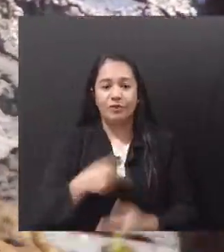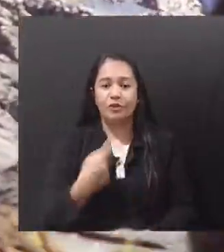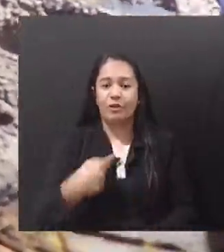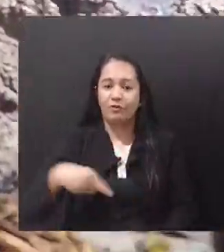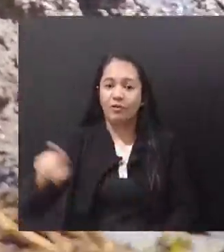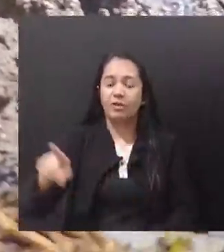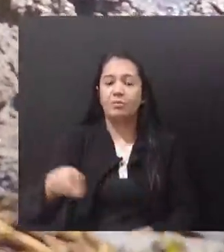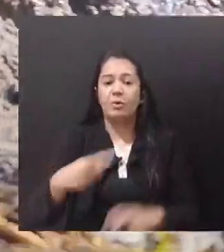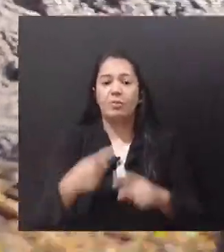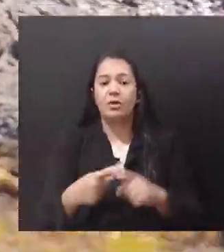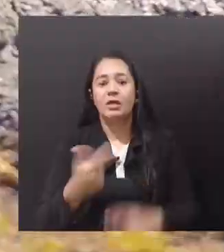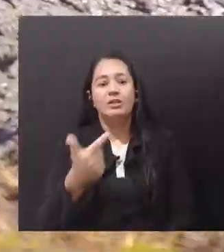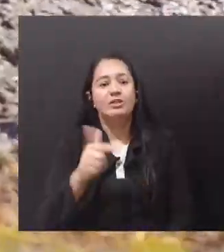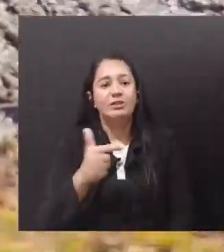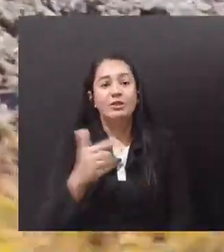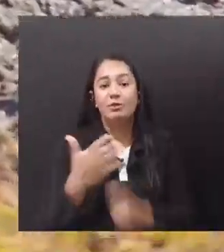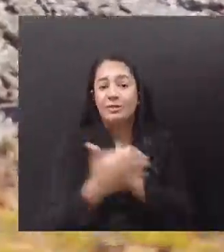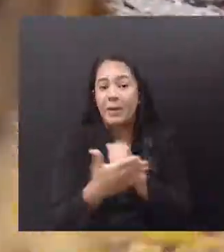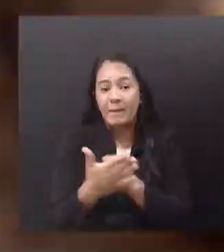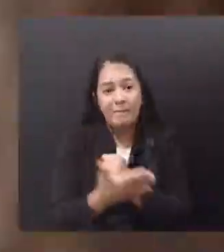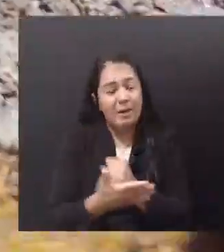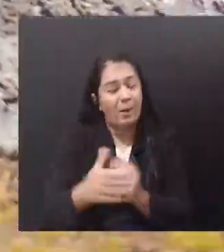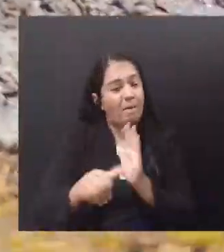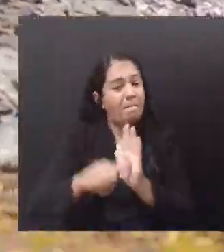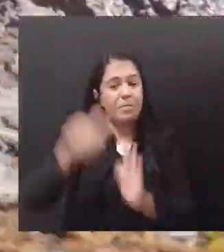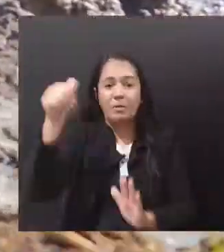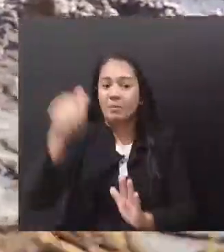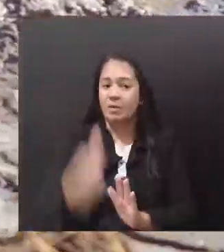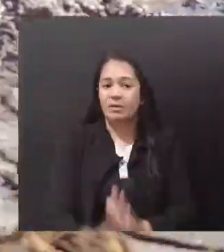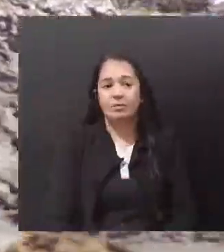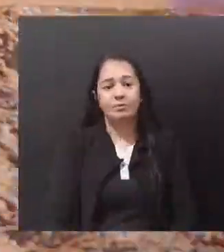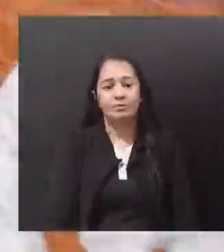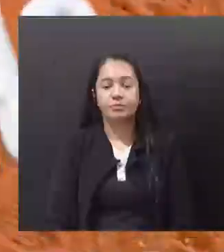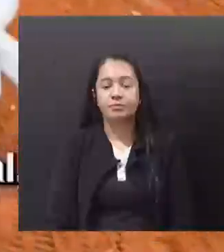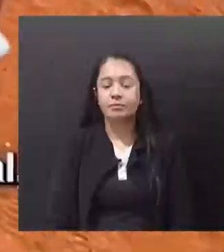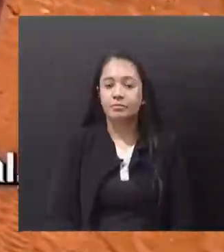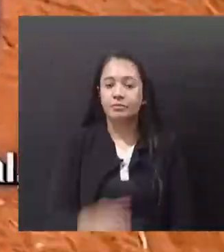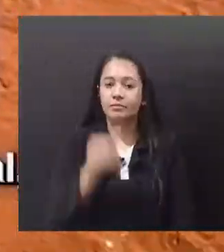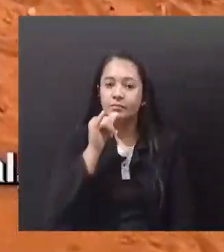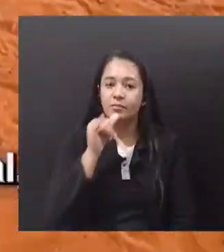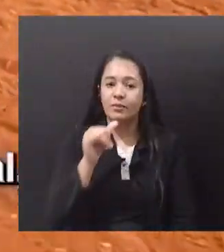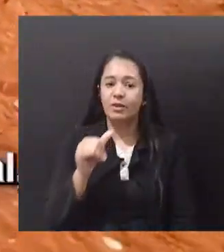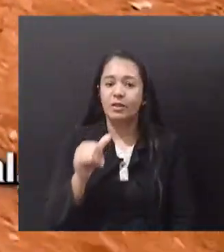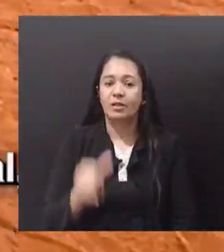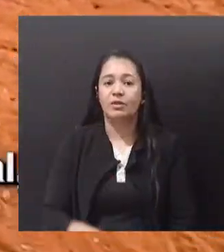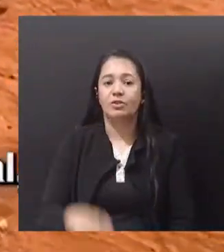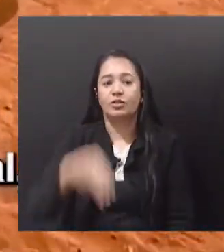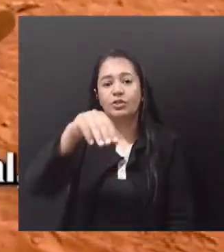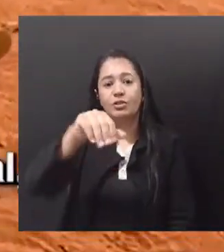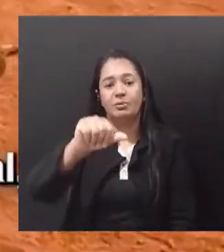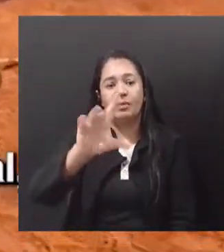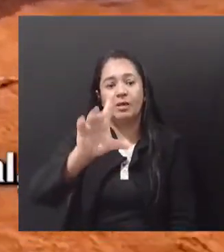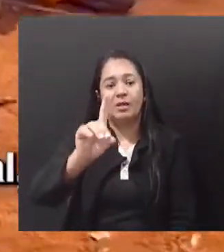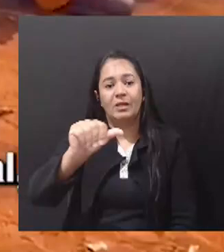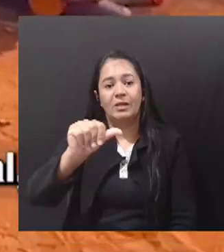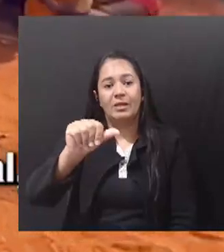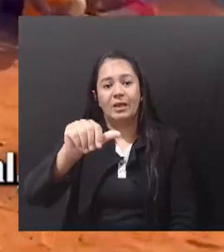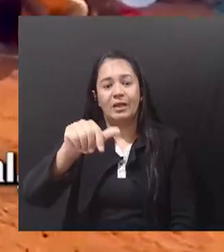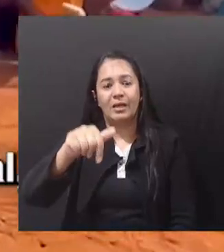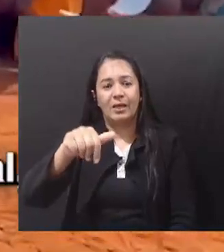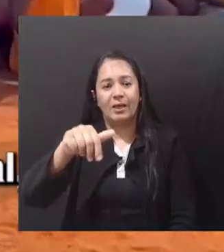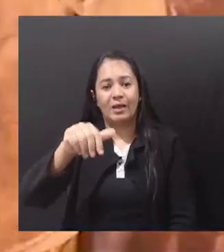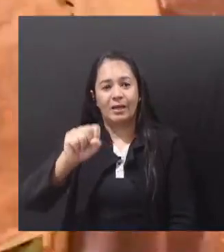justamente onde não tem o básico. Primeiro critério. Nós estamos, por exemplo, hoje no sul da ilha de Madagascar. São 850 mil